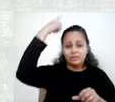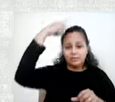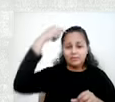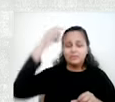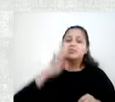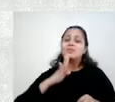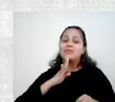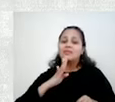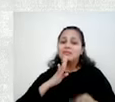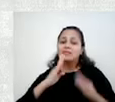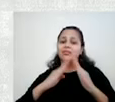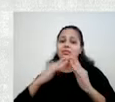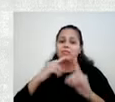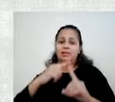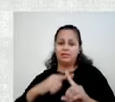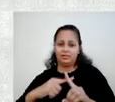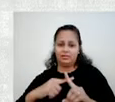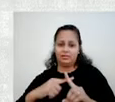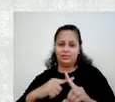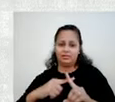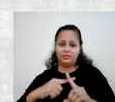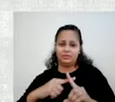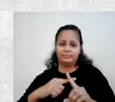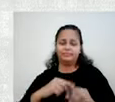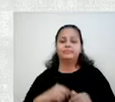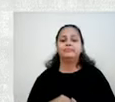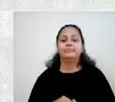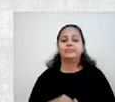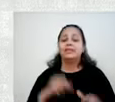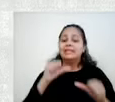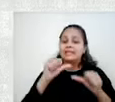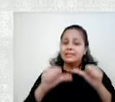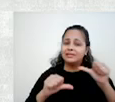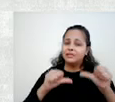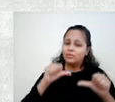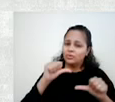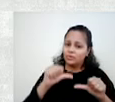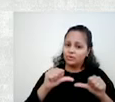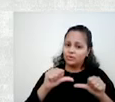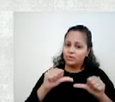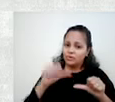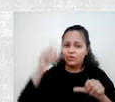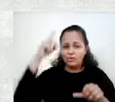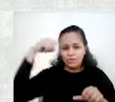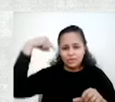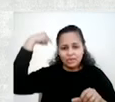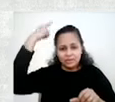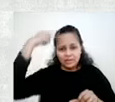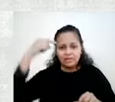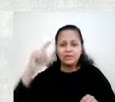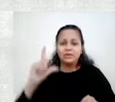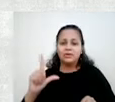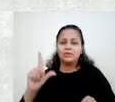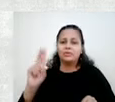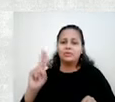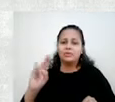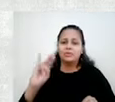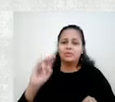como santo pela Igreja. Então, a partir daí, ele se tornou São Luís da França, um